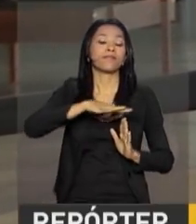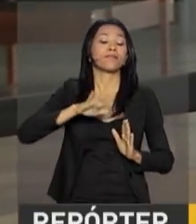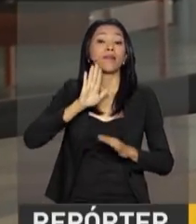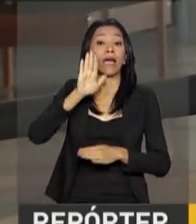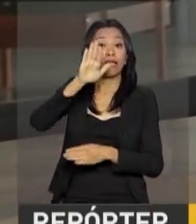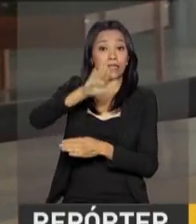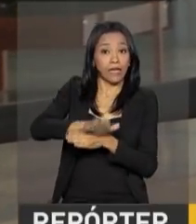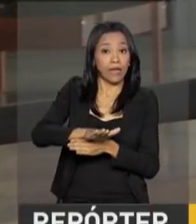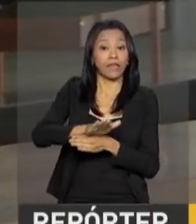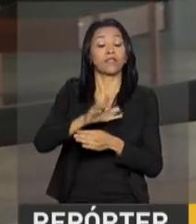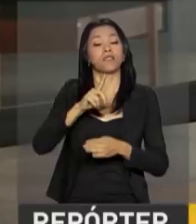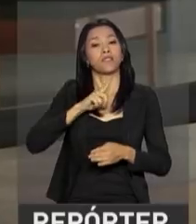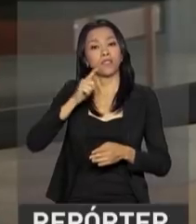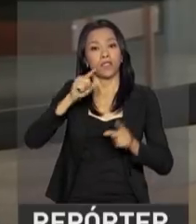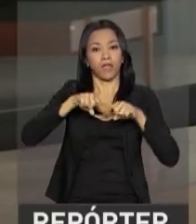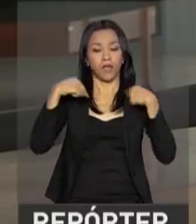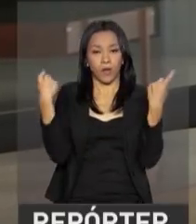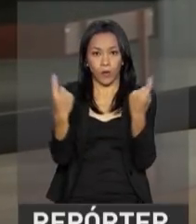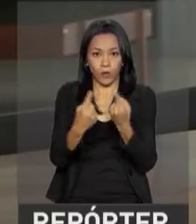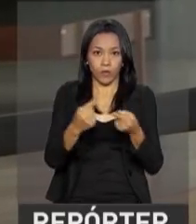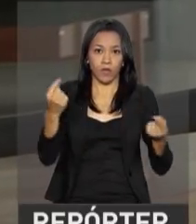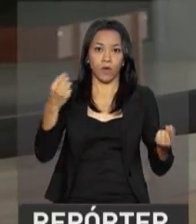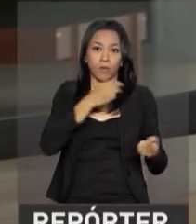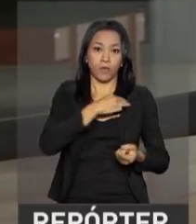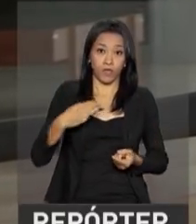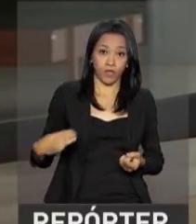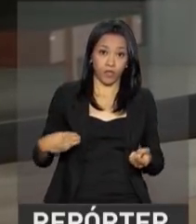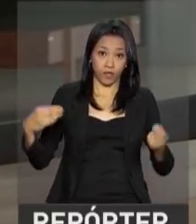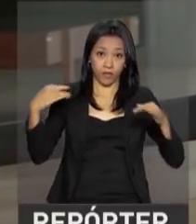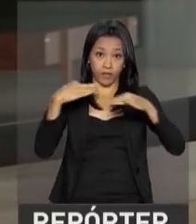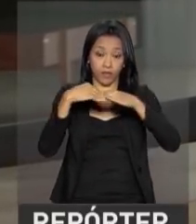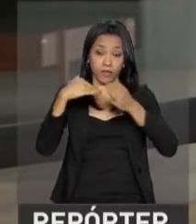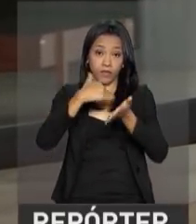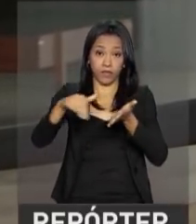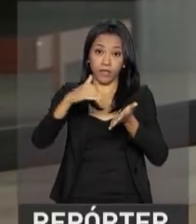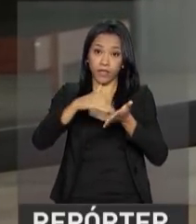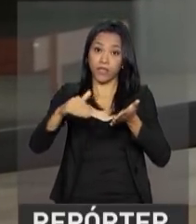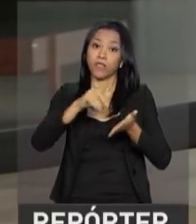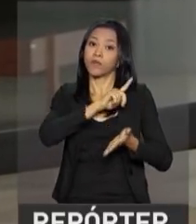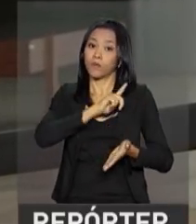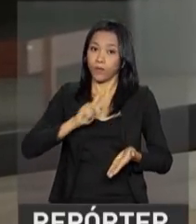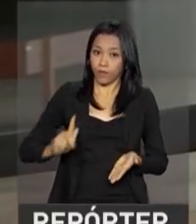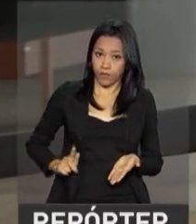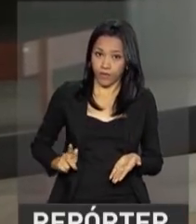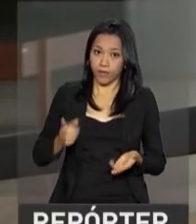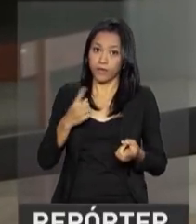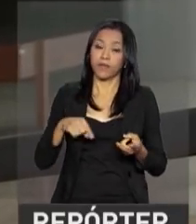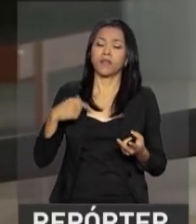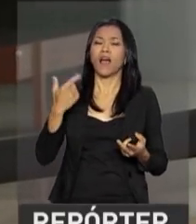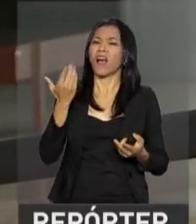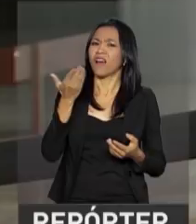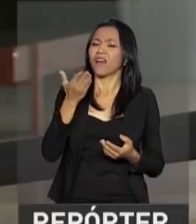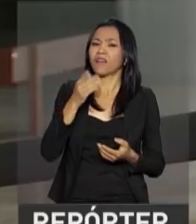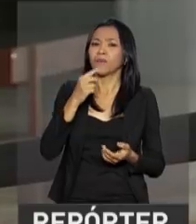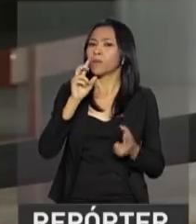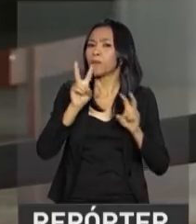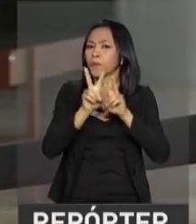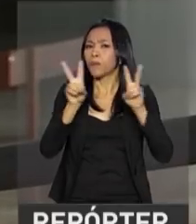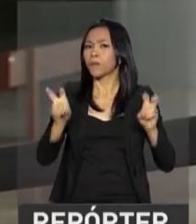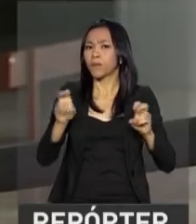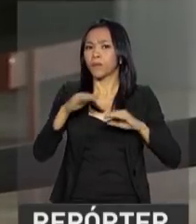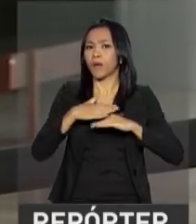tarde temer se reúne com o ministro da secretaria de governo da presidência carlos marun provavelmente a pauta desse encontro